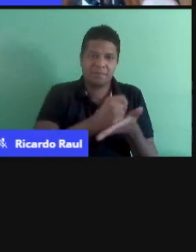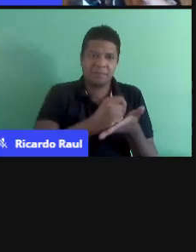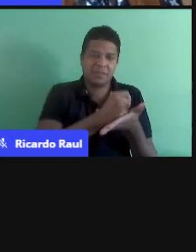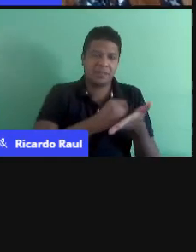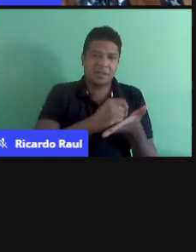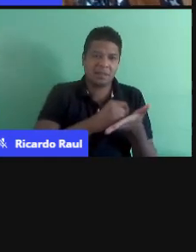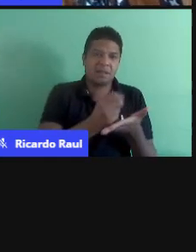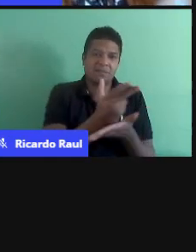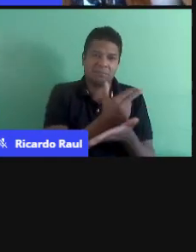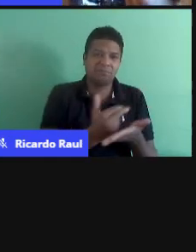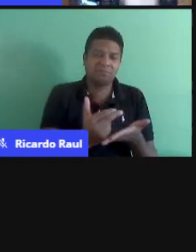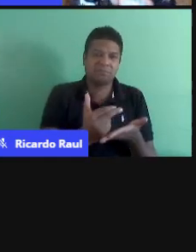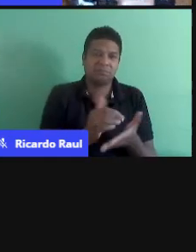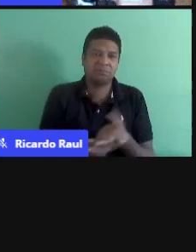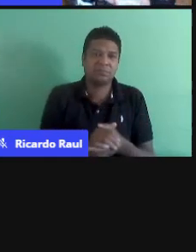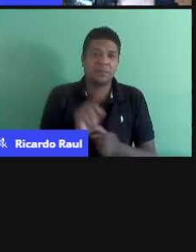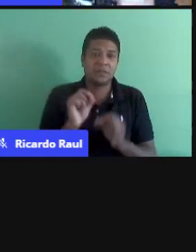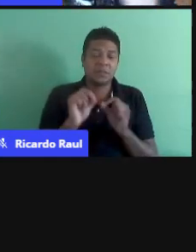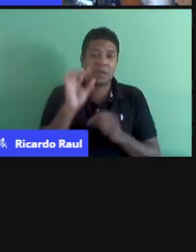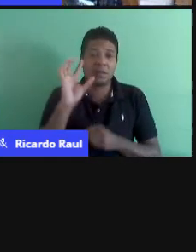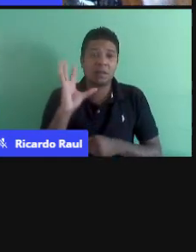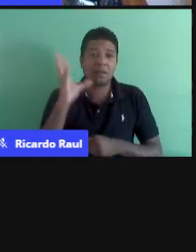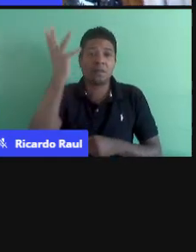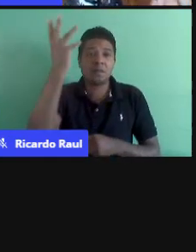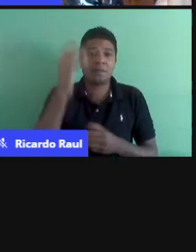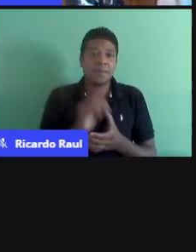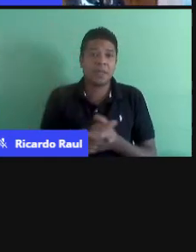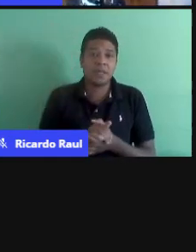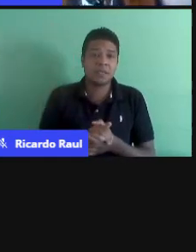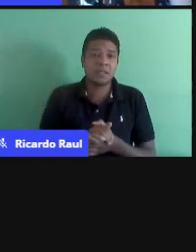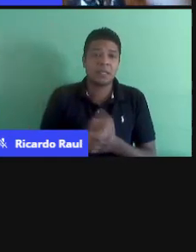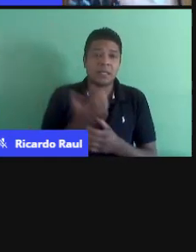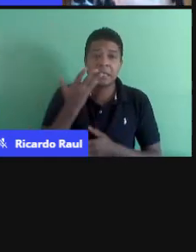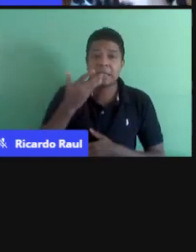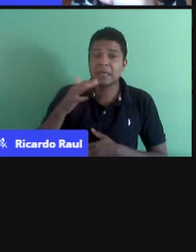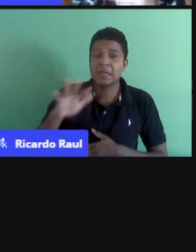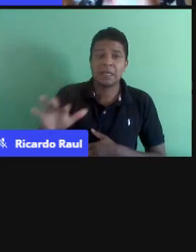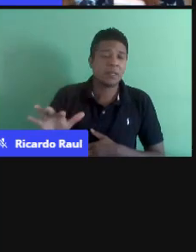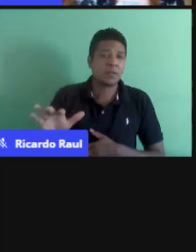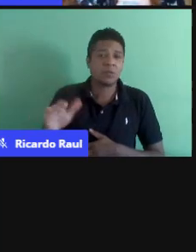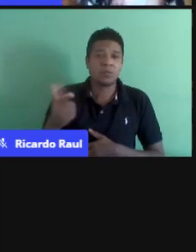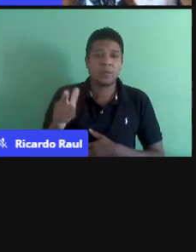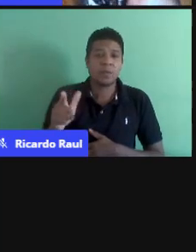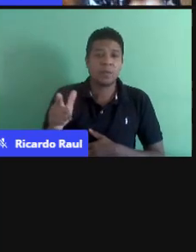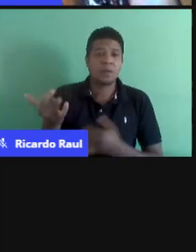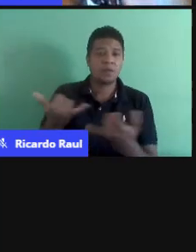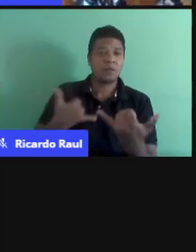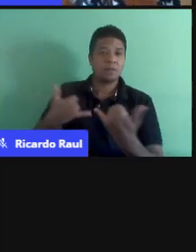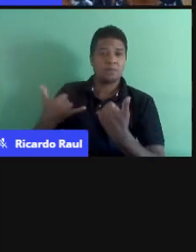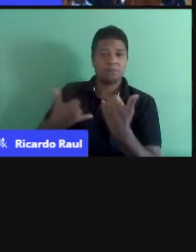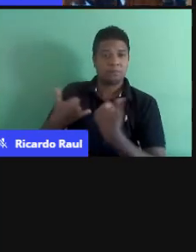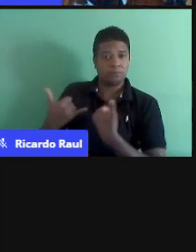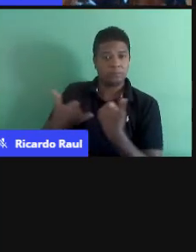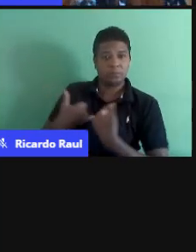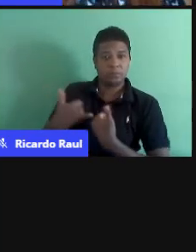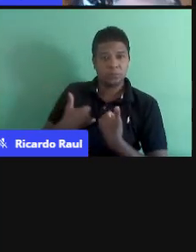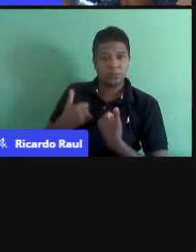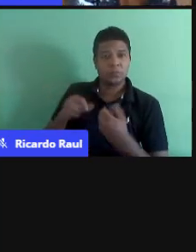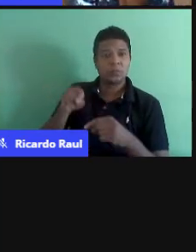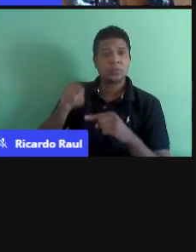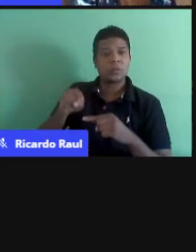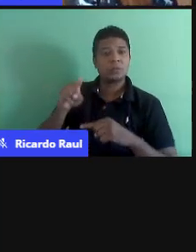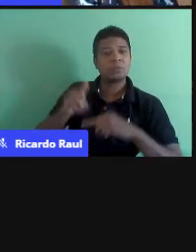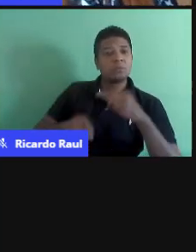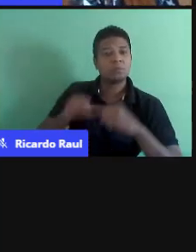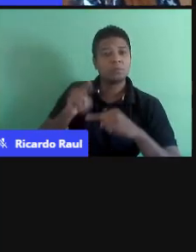Isso acontece geralmente porque essa criança ela não tem informações a respeito desse objeto que